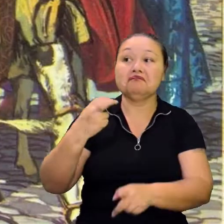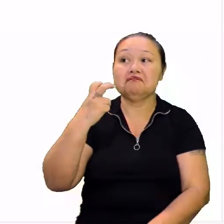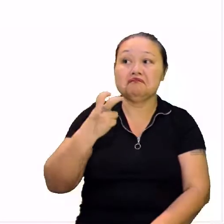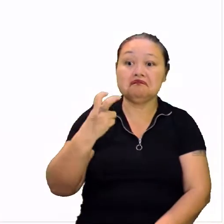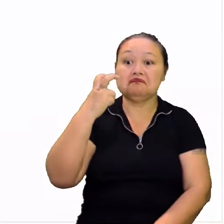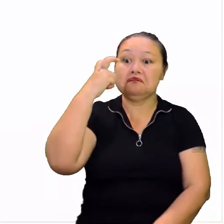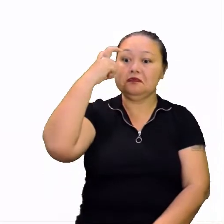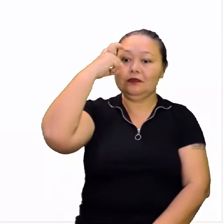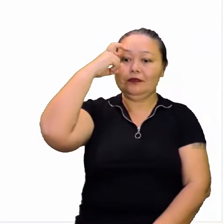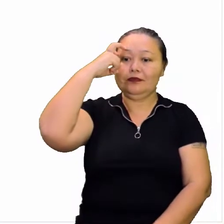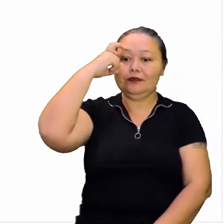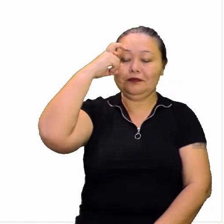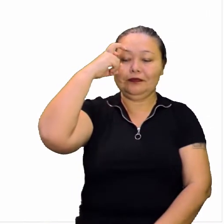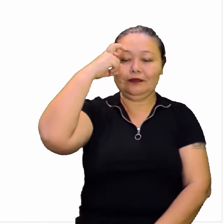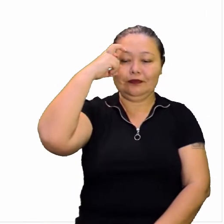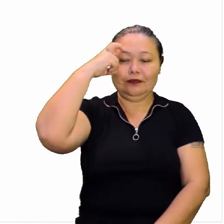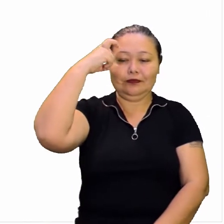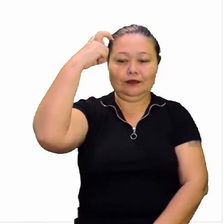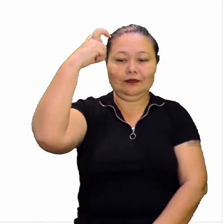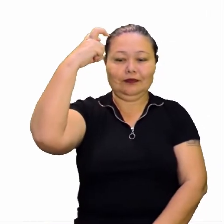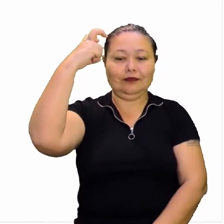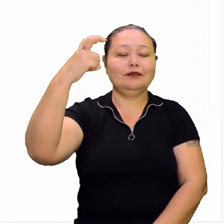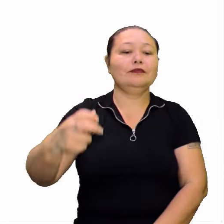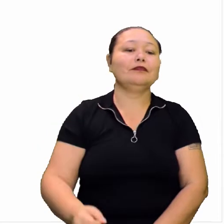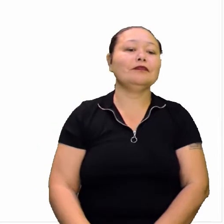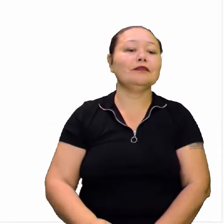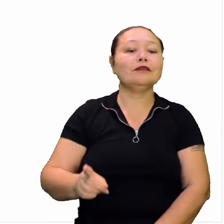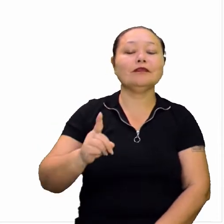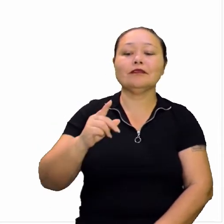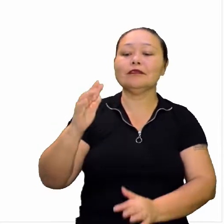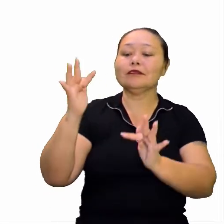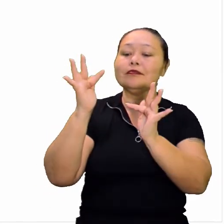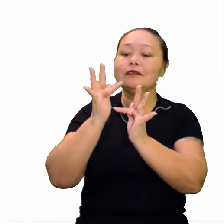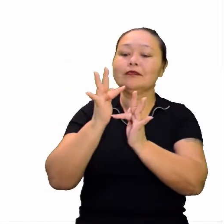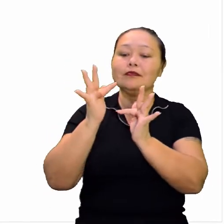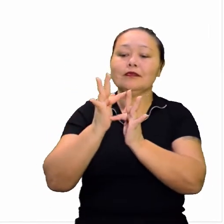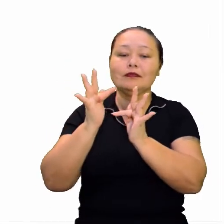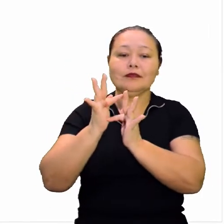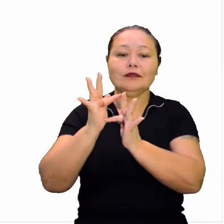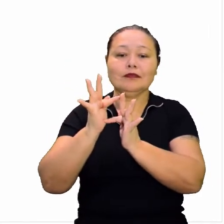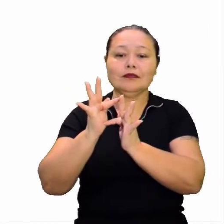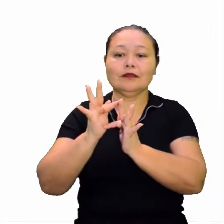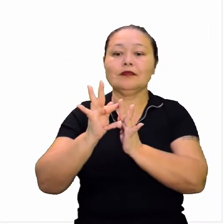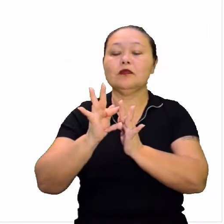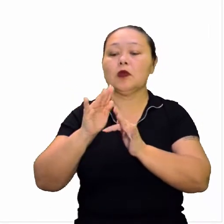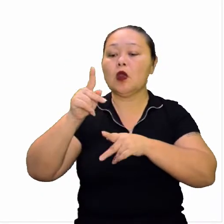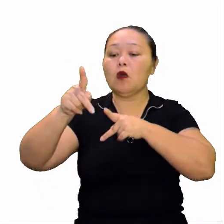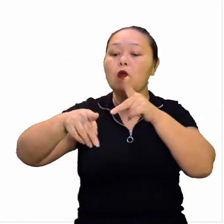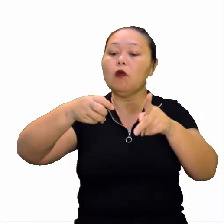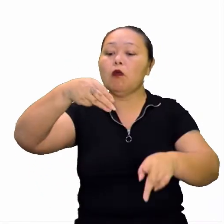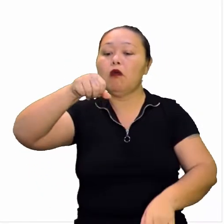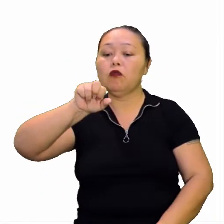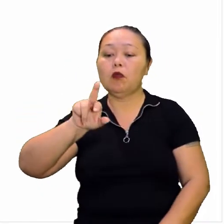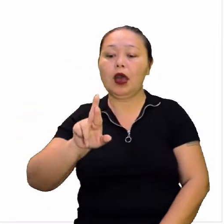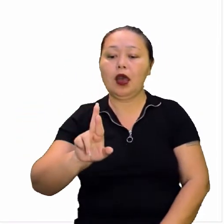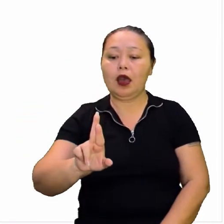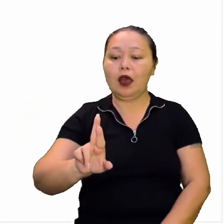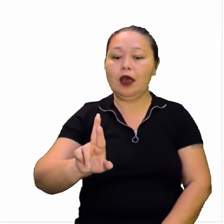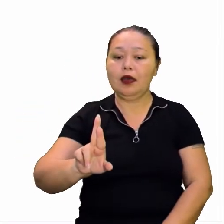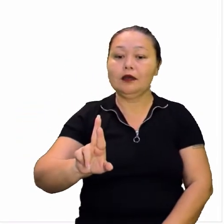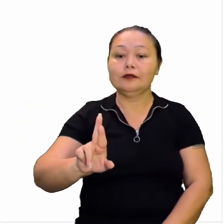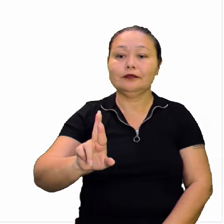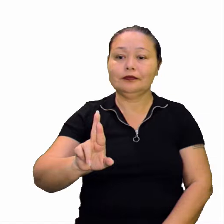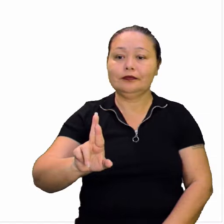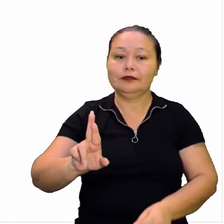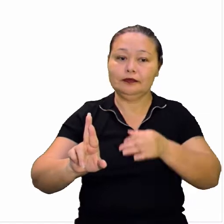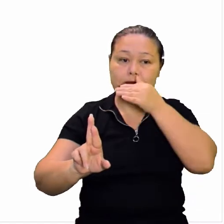inteligente. Os fenícios, eles são conhecidos como o povo do mar. Para aí você ter uma